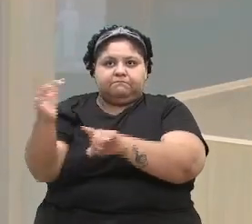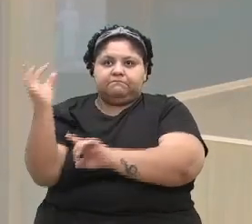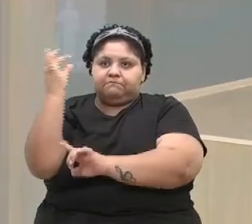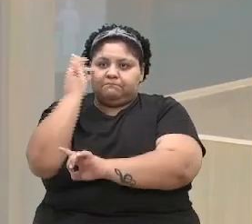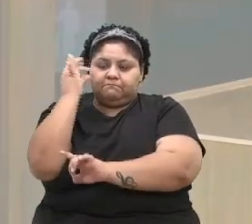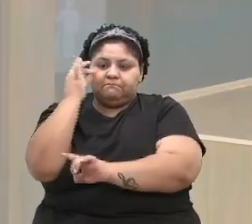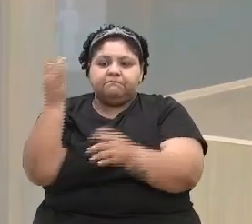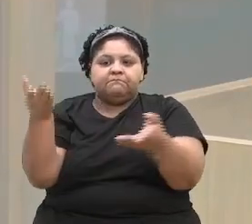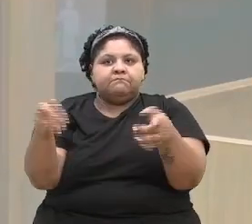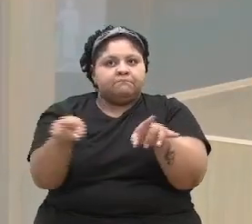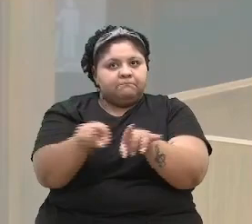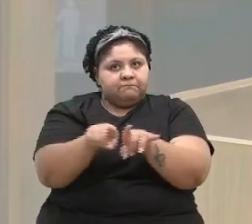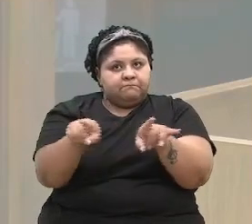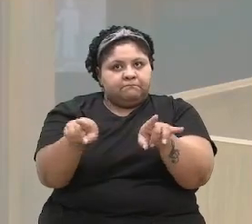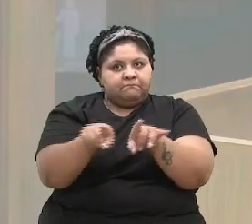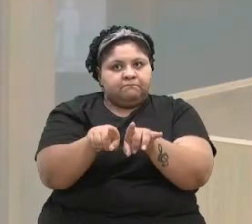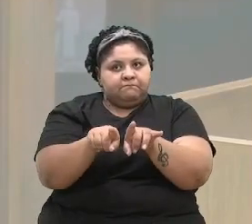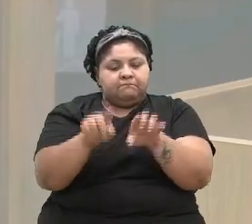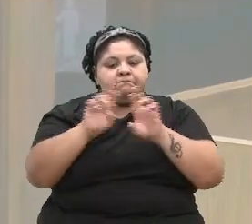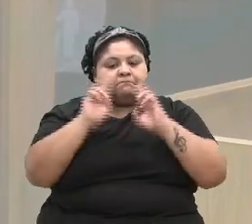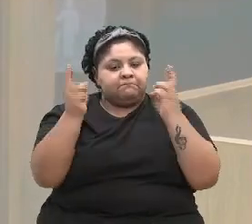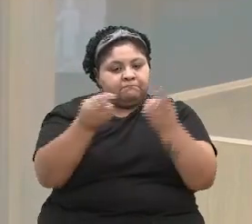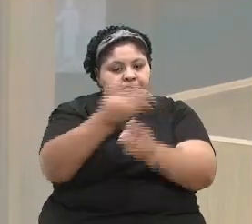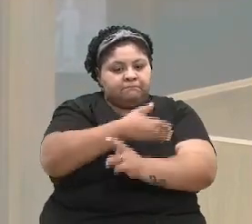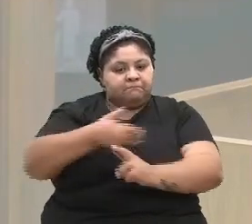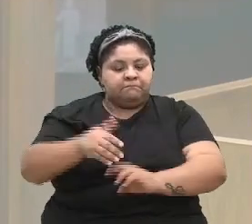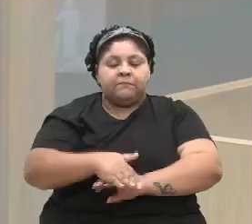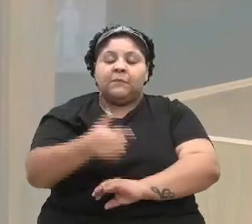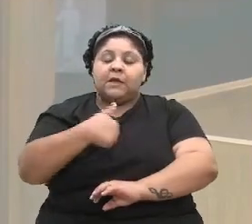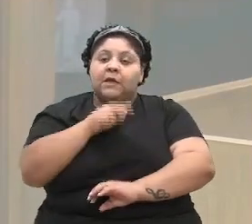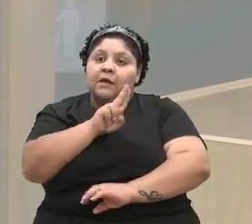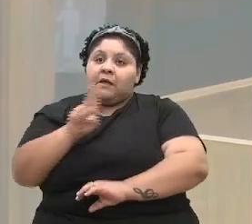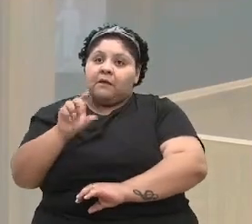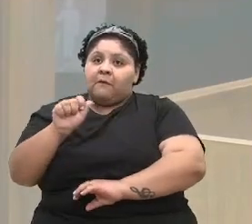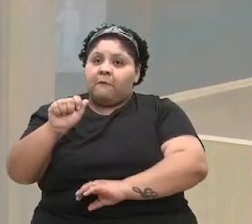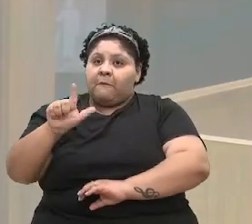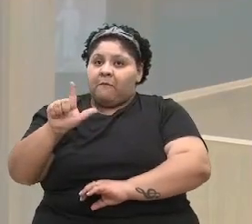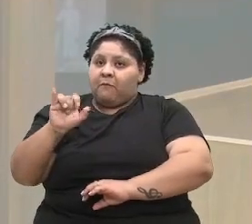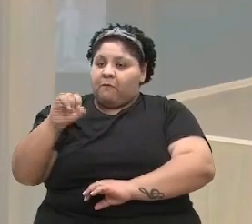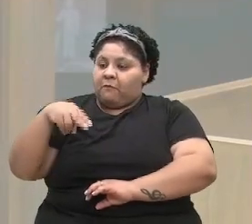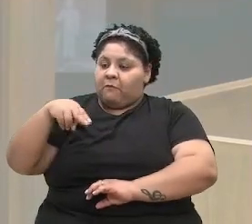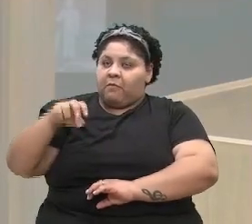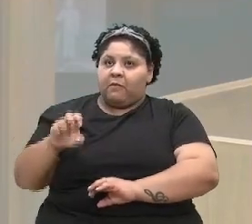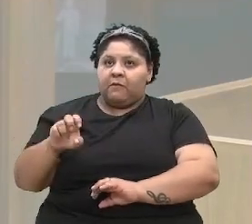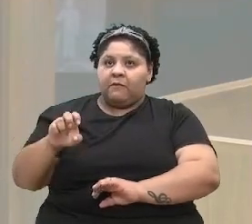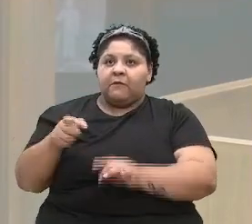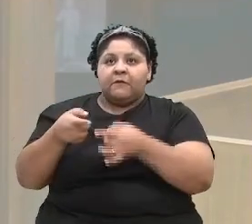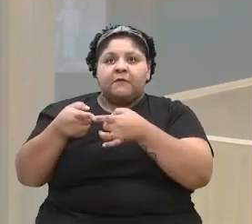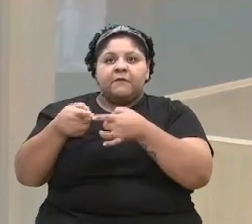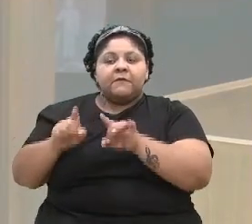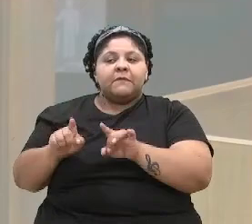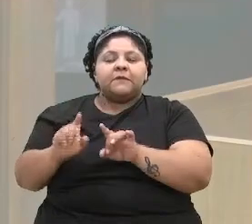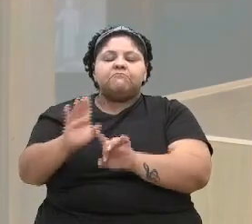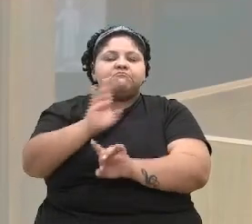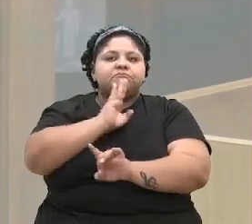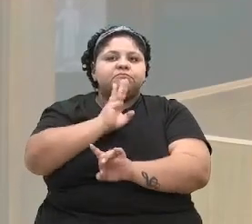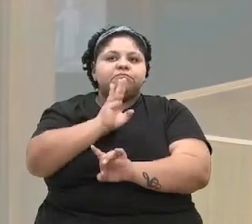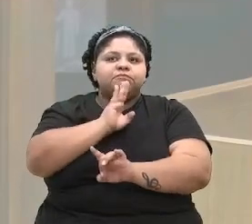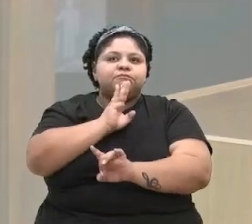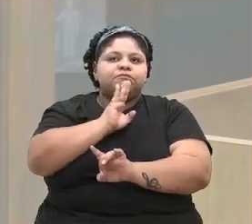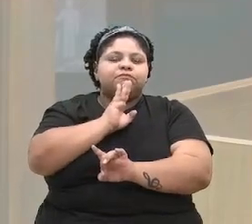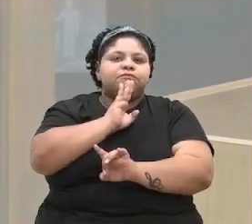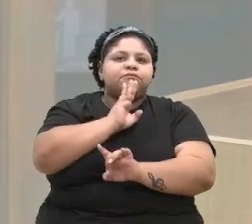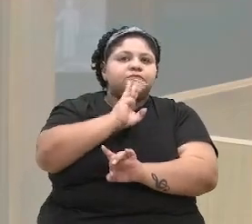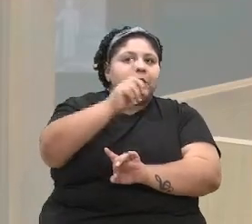nesta sessão de audiência pública. Eu me chamo Aline Scott, mas eu sou mais conhecida como mãe do